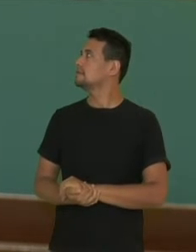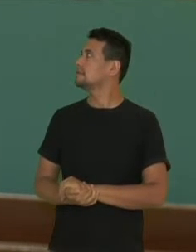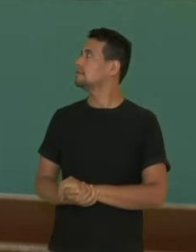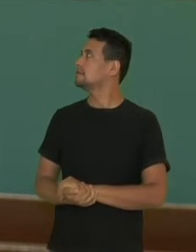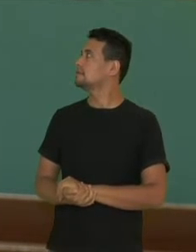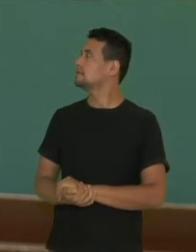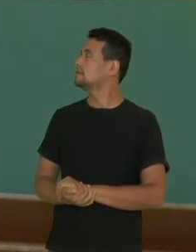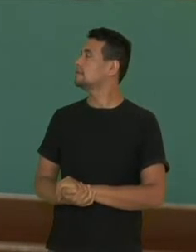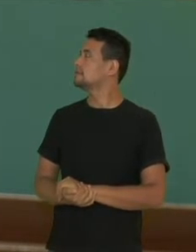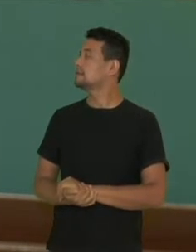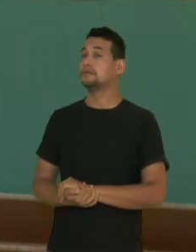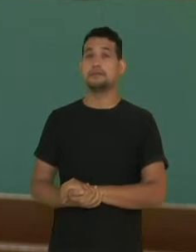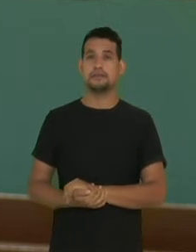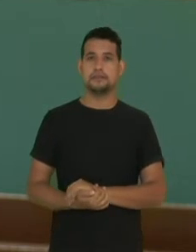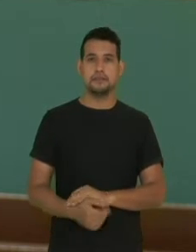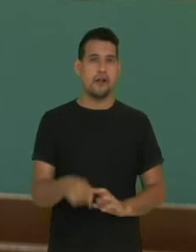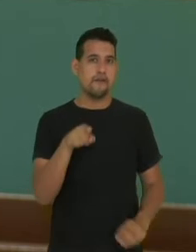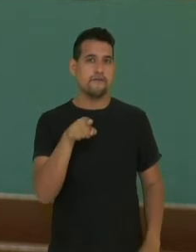você sabe...